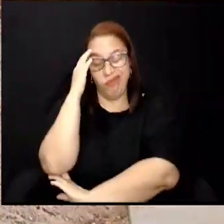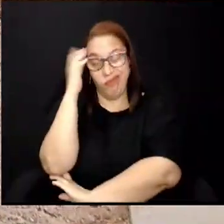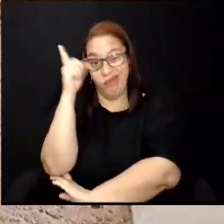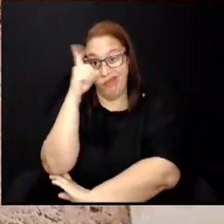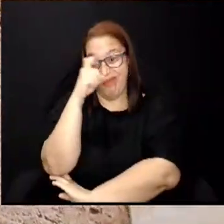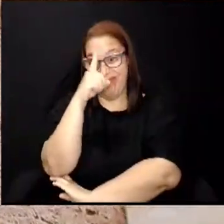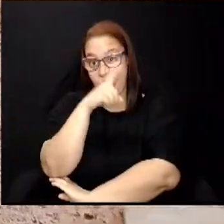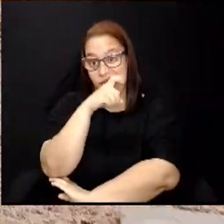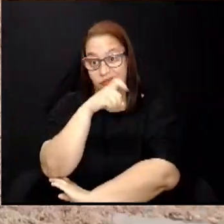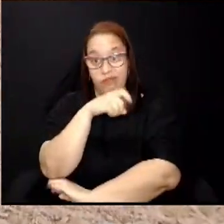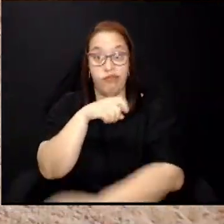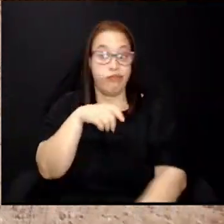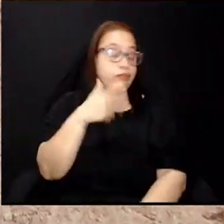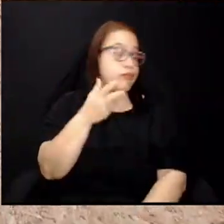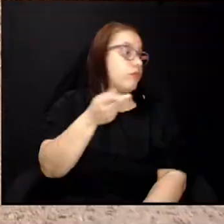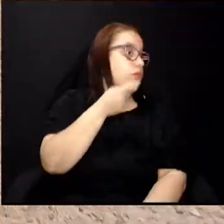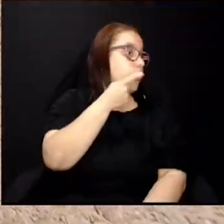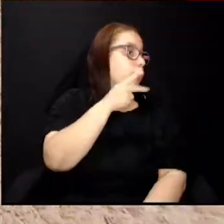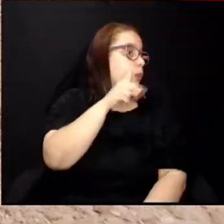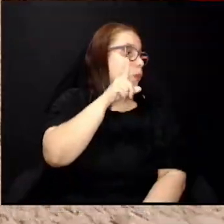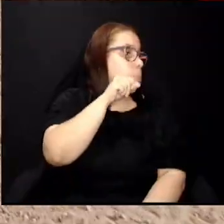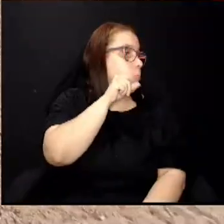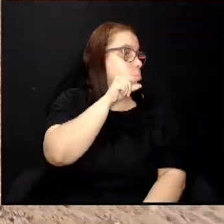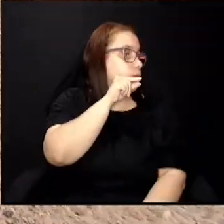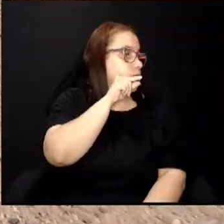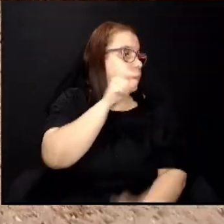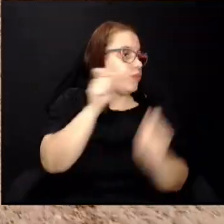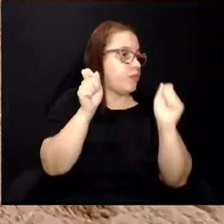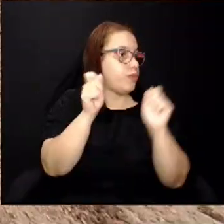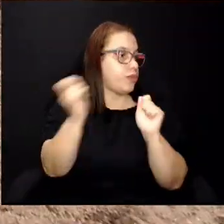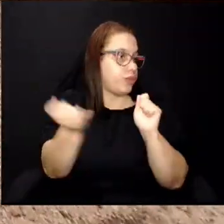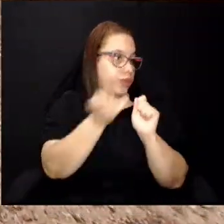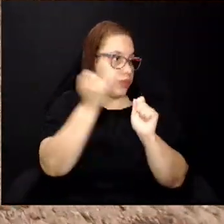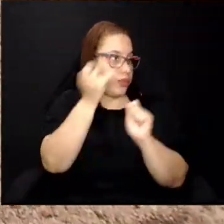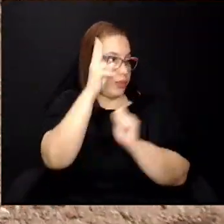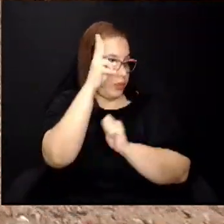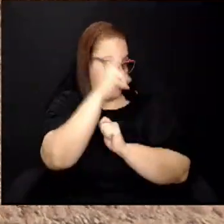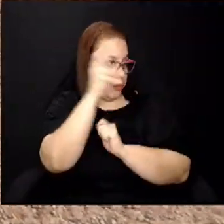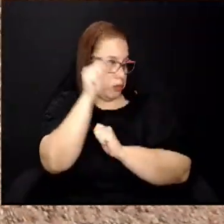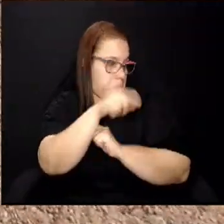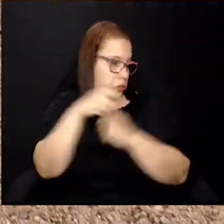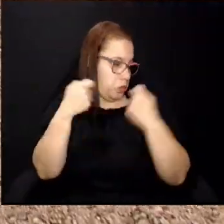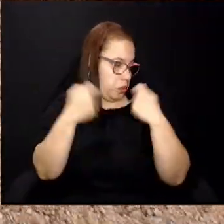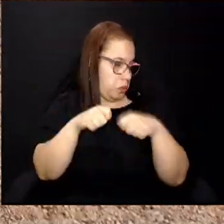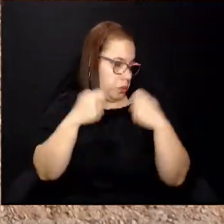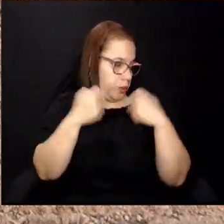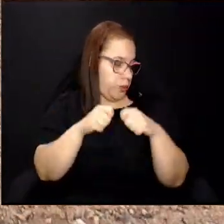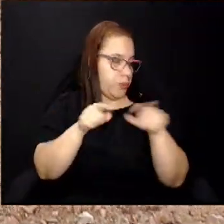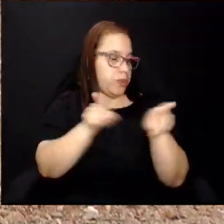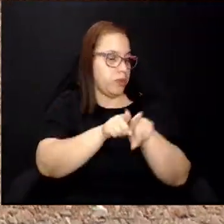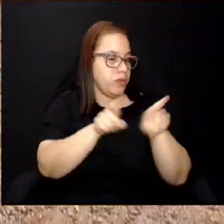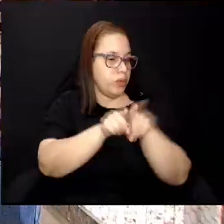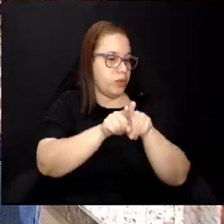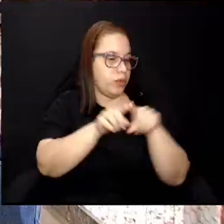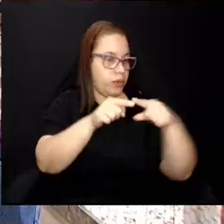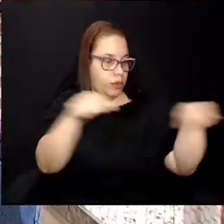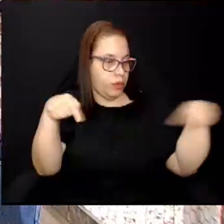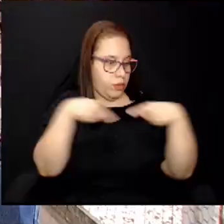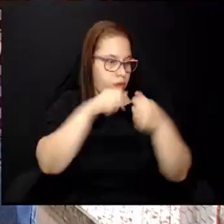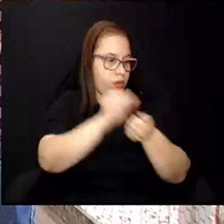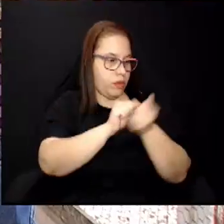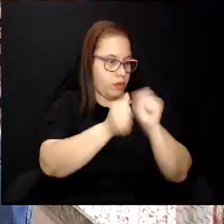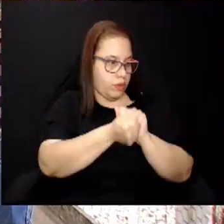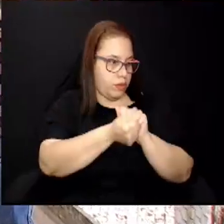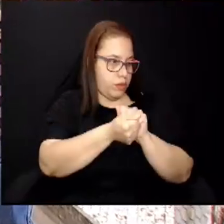a gente fala de aves, é importante também lembrar que elas precisam também de um ambiente adequado, né? Assim como o